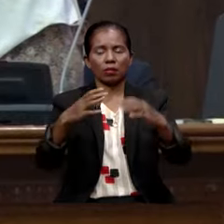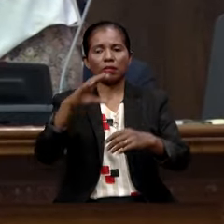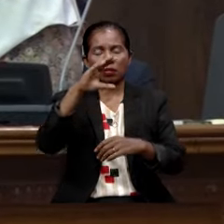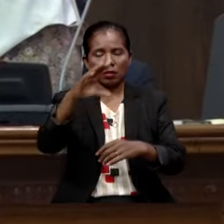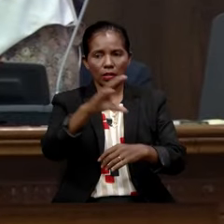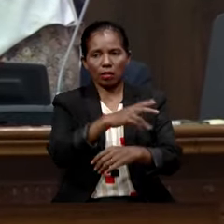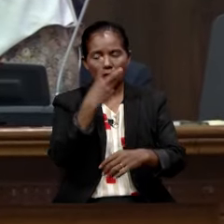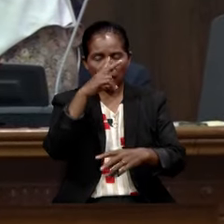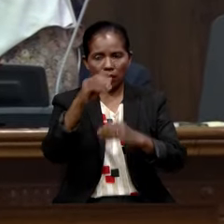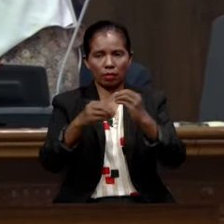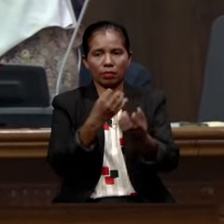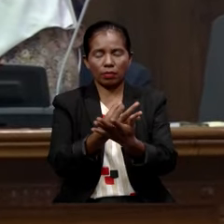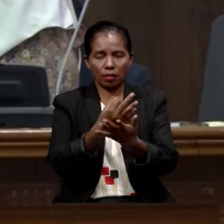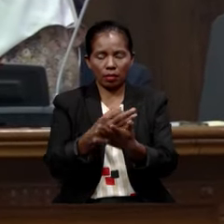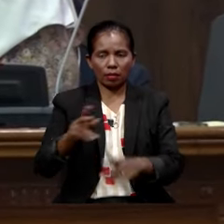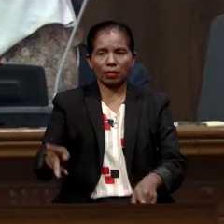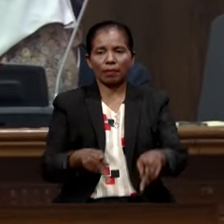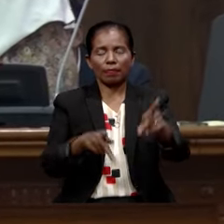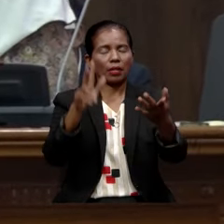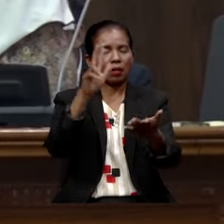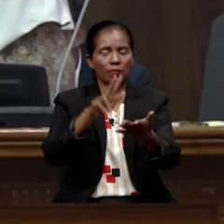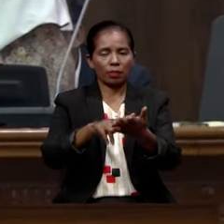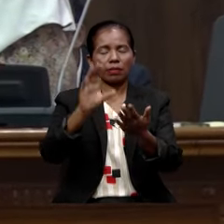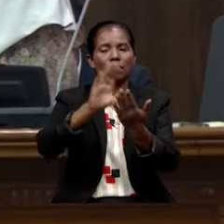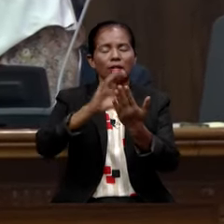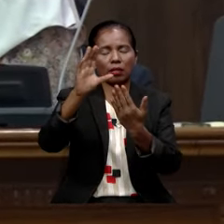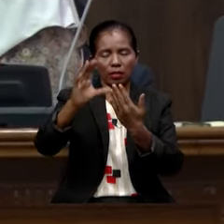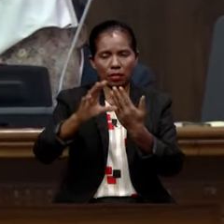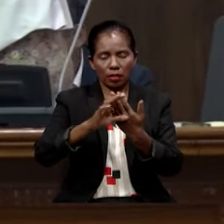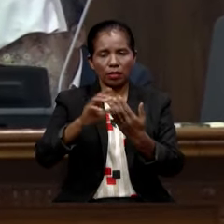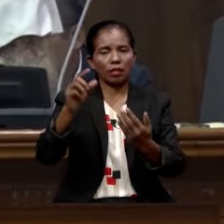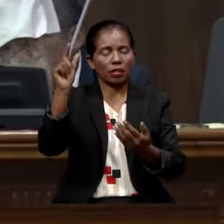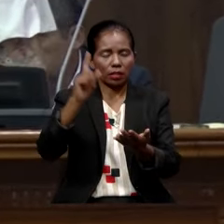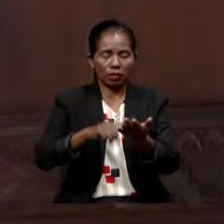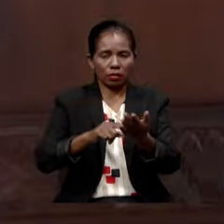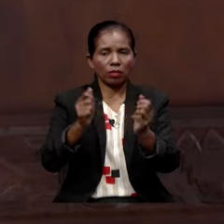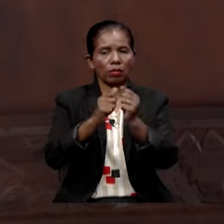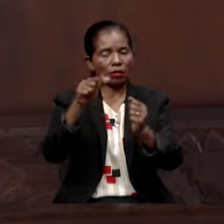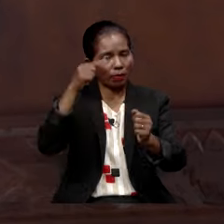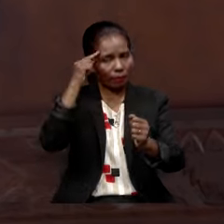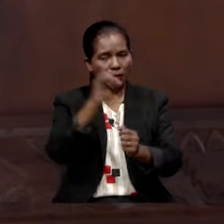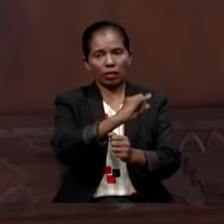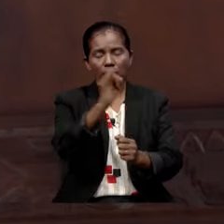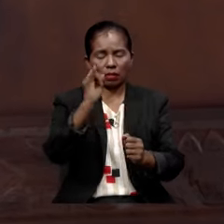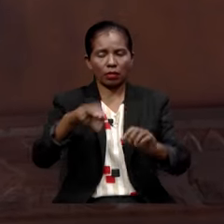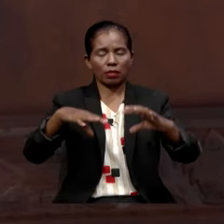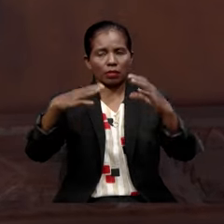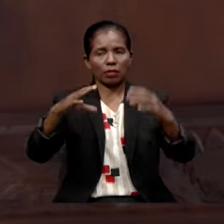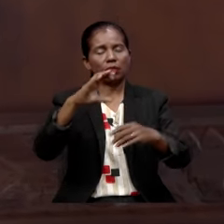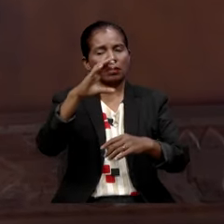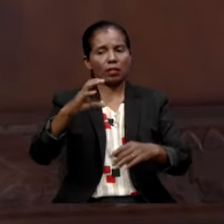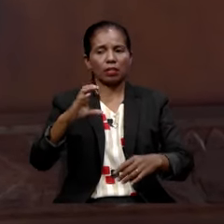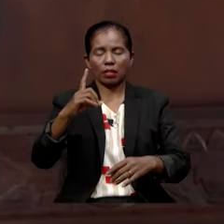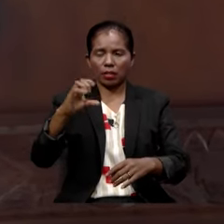trata assunto finanças públicas, aprova calendário de discussão ao governo. E entrevista, Presidente da comissão C, Serelízia Faria dos